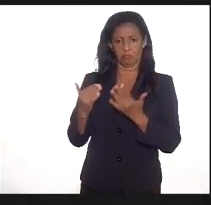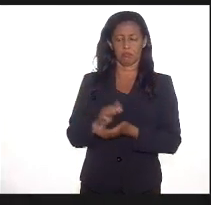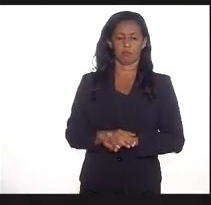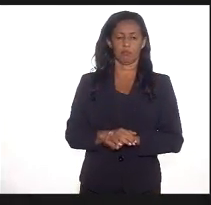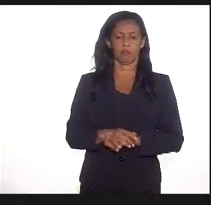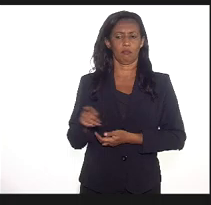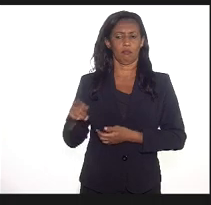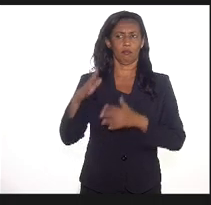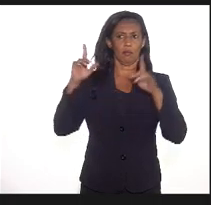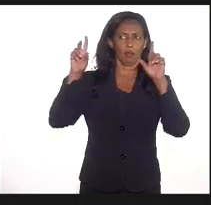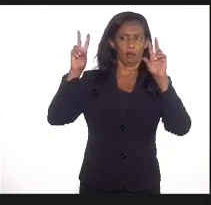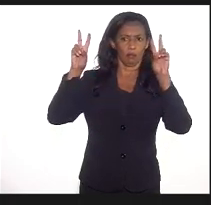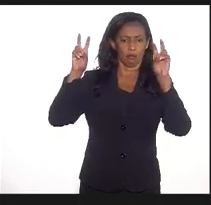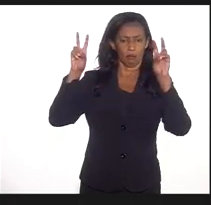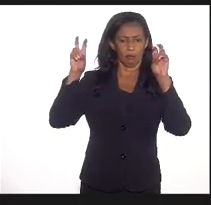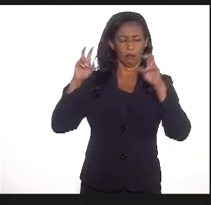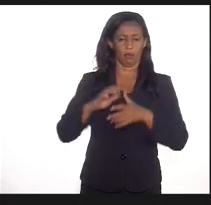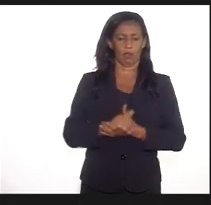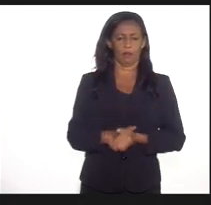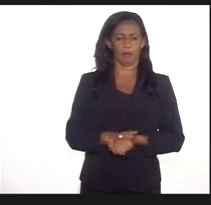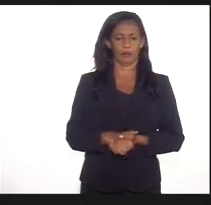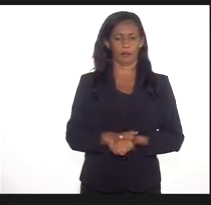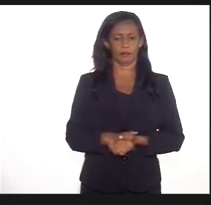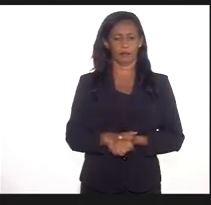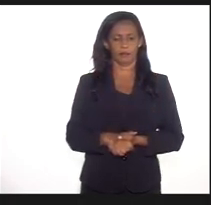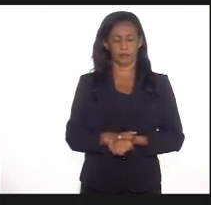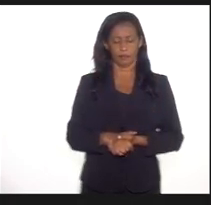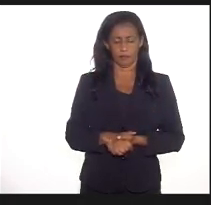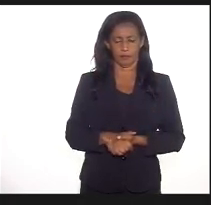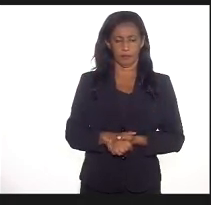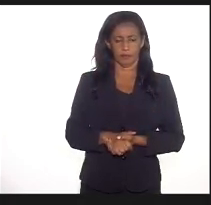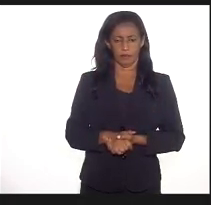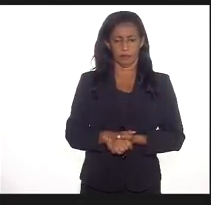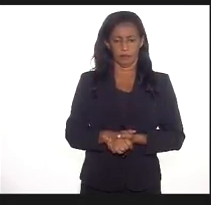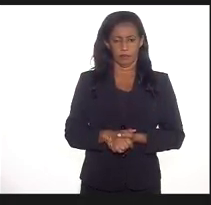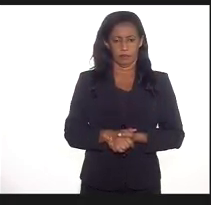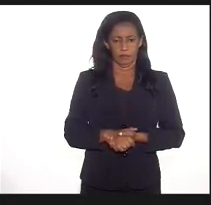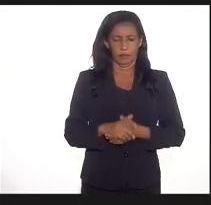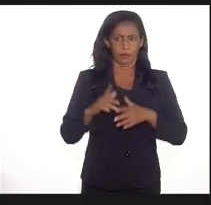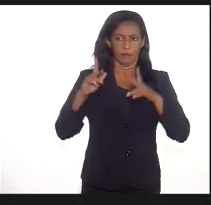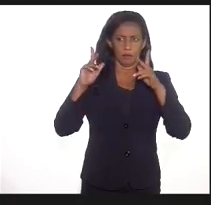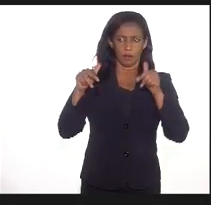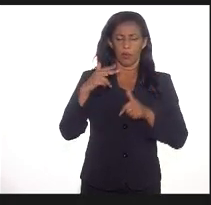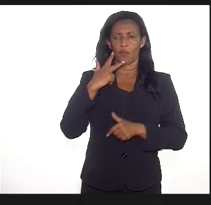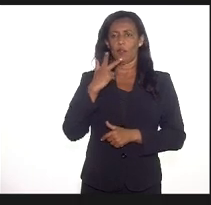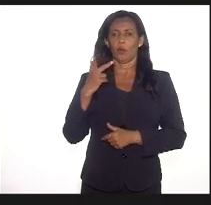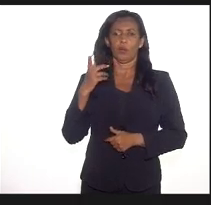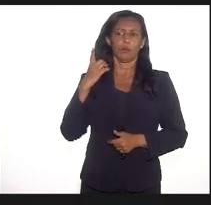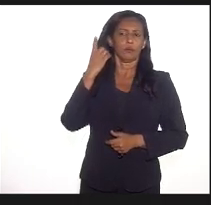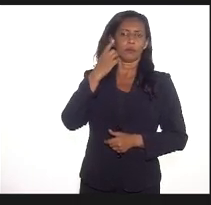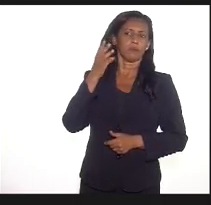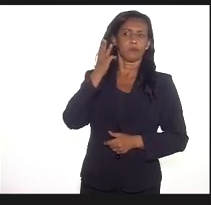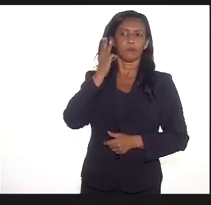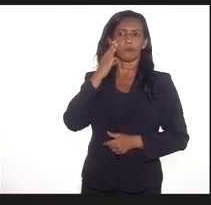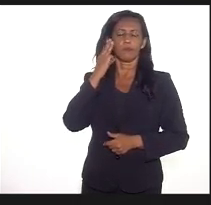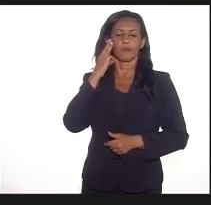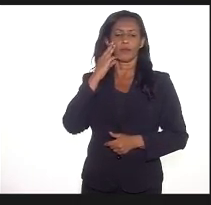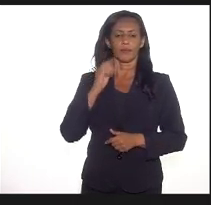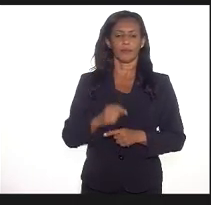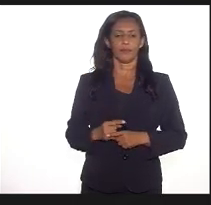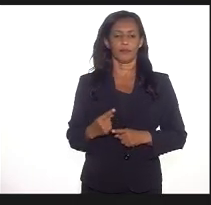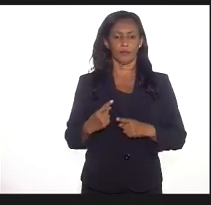Esse tema é um tema, como disse o deputado Valdeck, um tema difícil, porque a suspensão